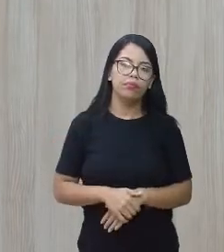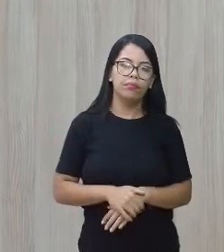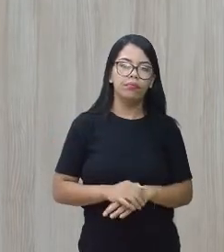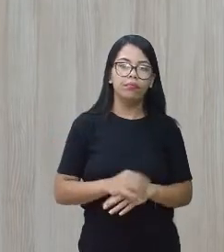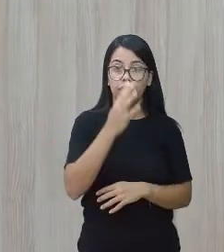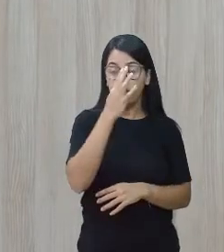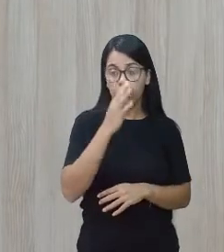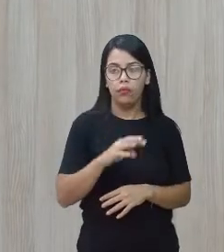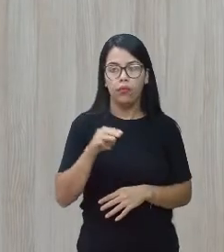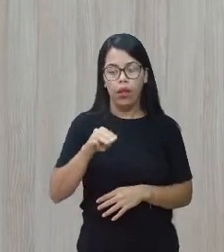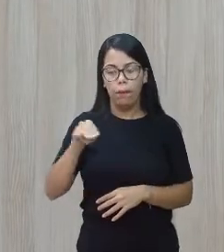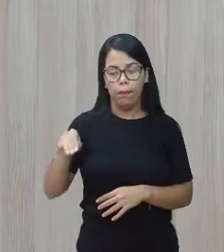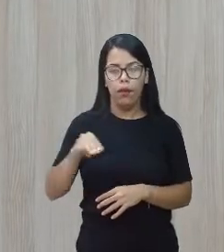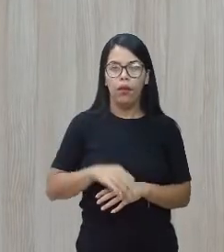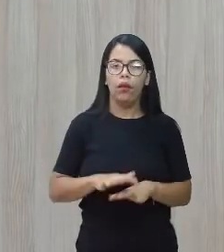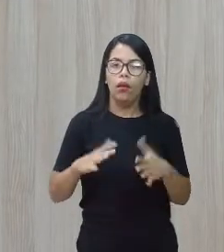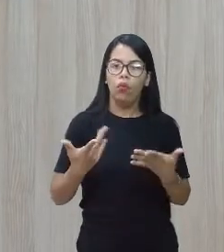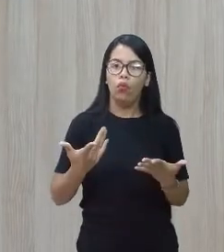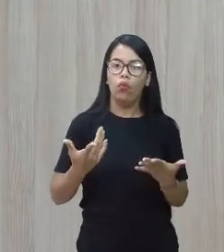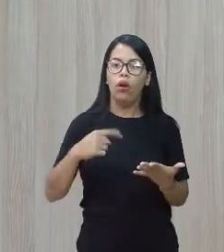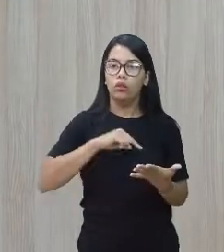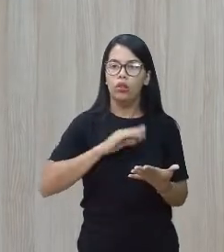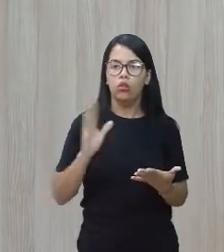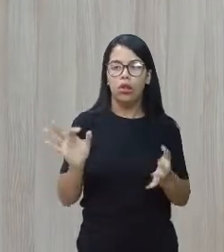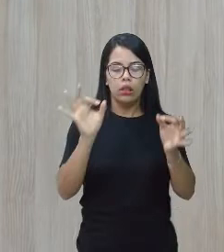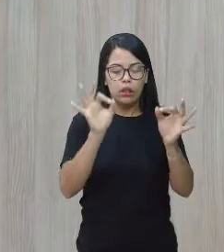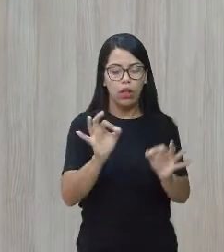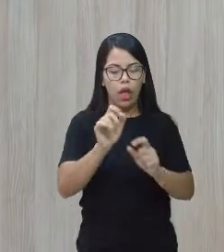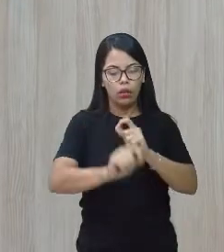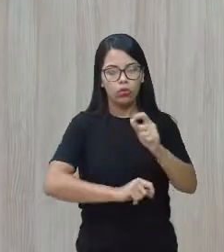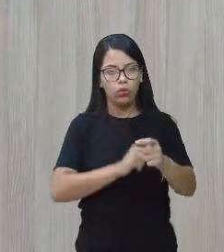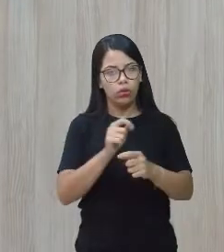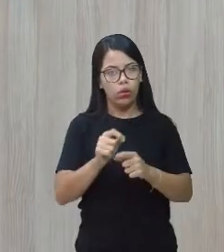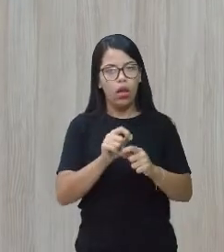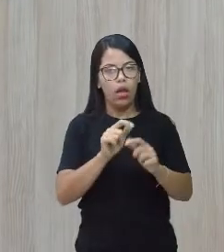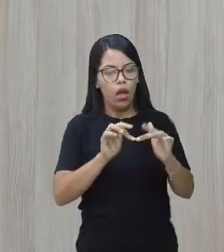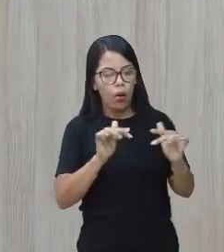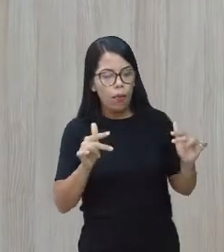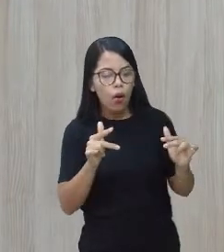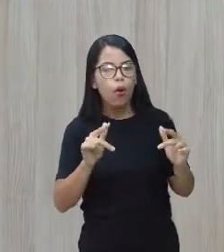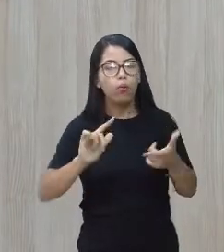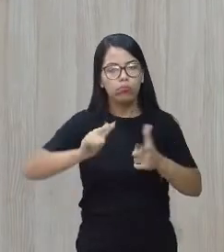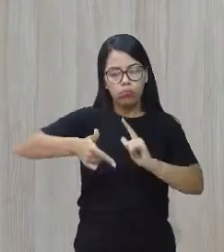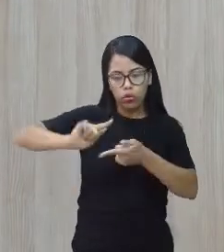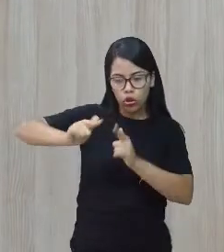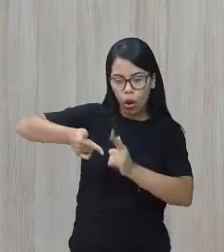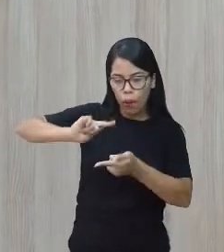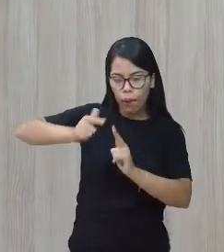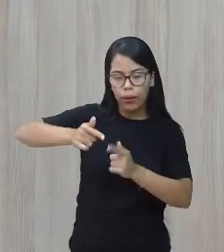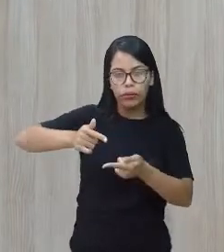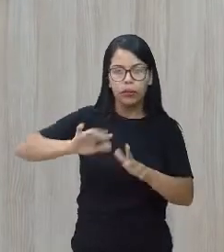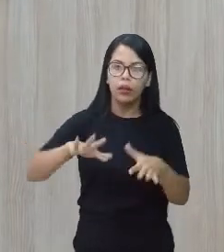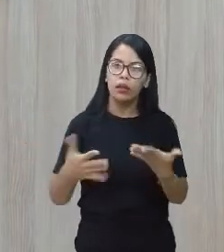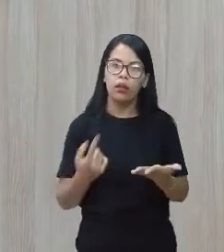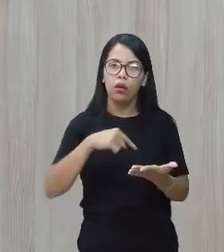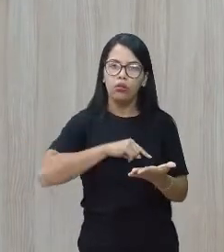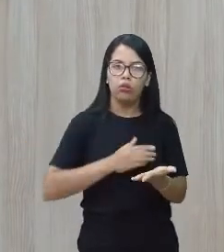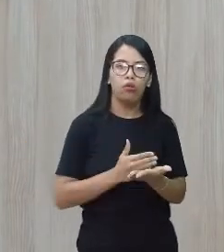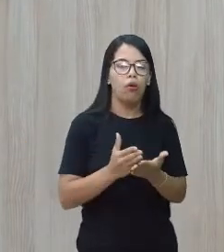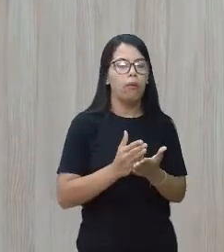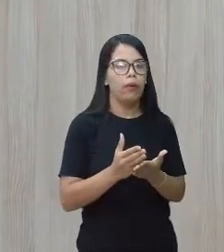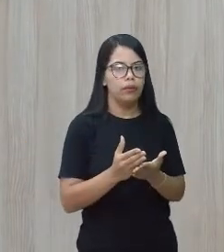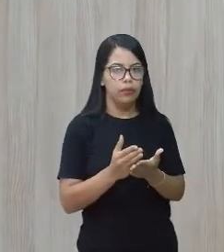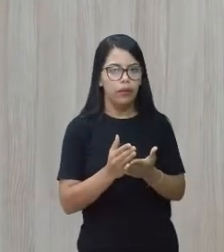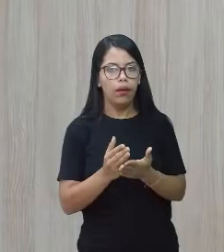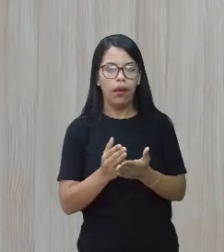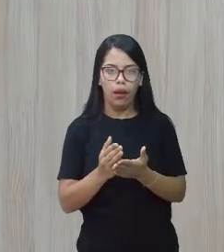a questão aí dos sólidos geométricos, a gente começou a separar e a classificar esses sólidos